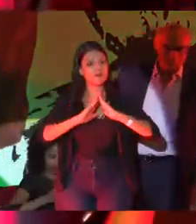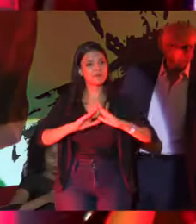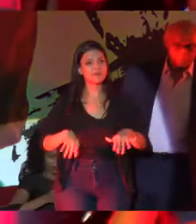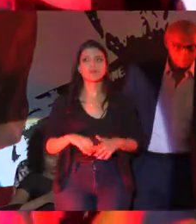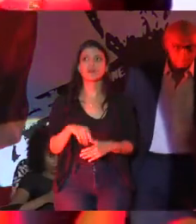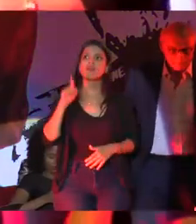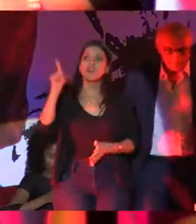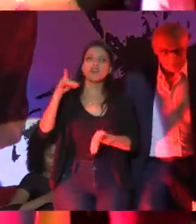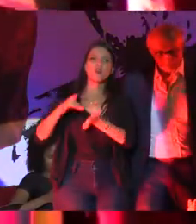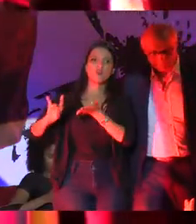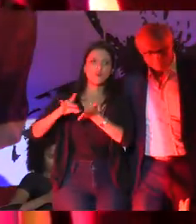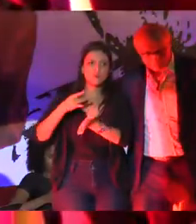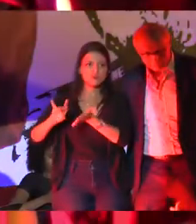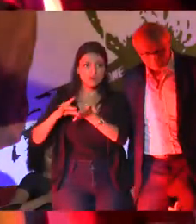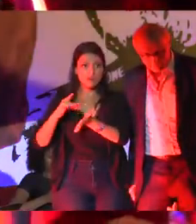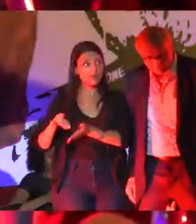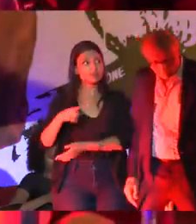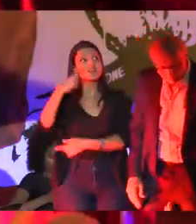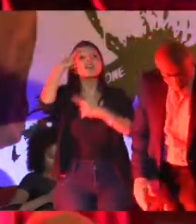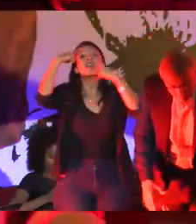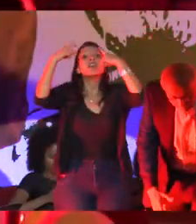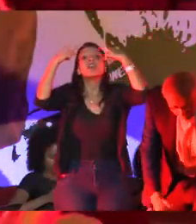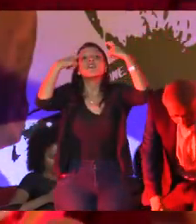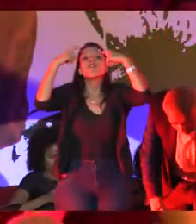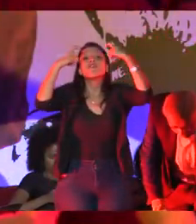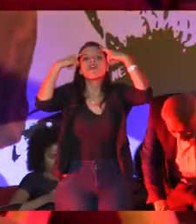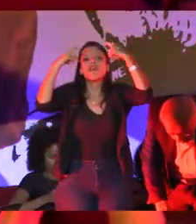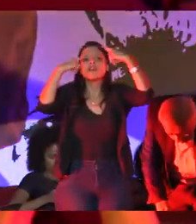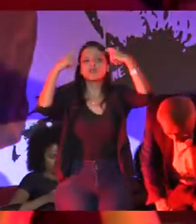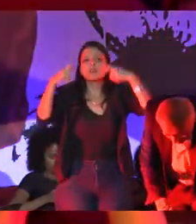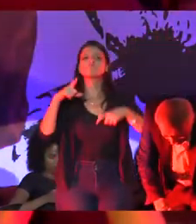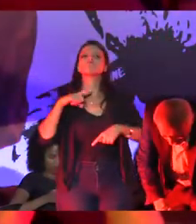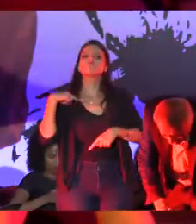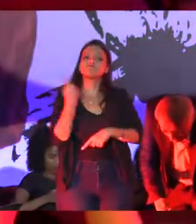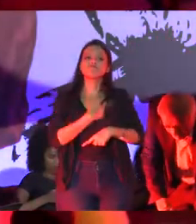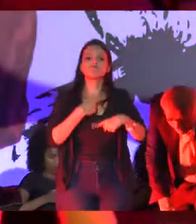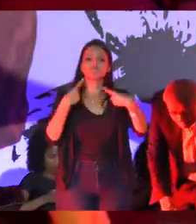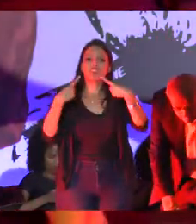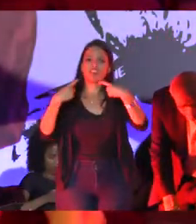não fustiga, inventamos nossas próprias guerras.